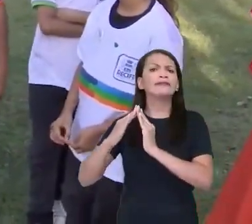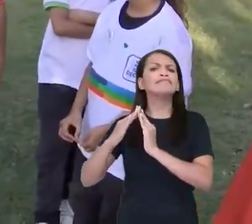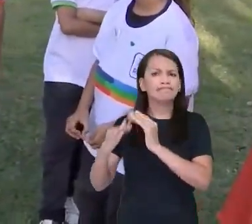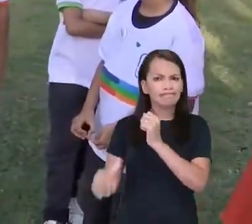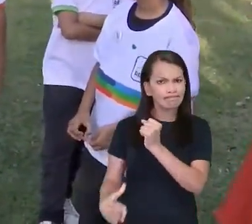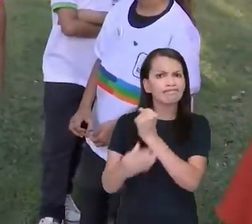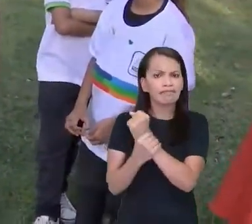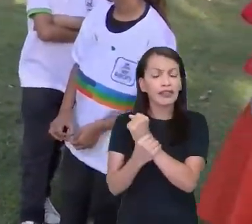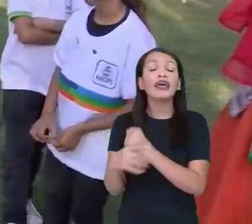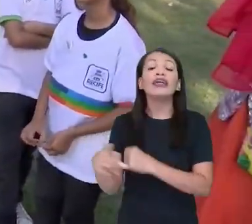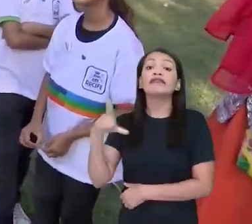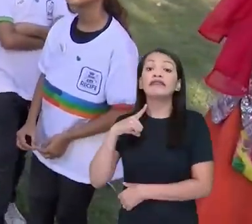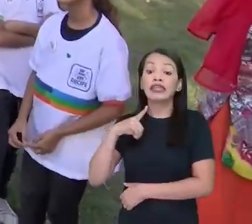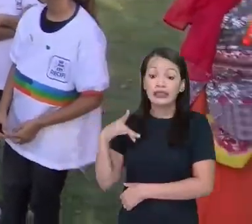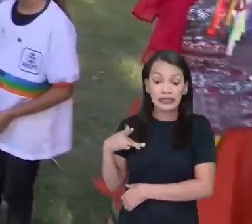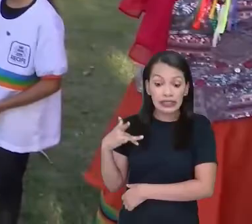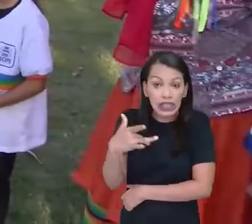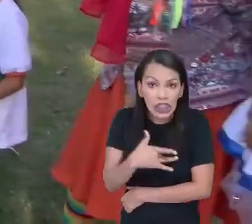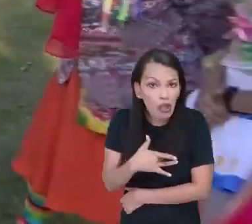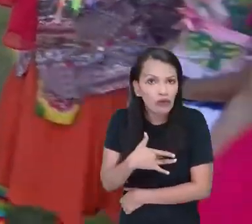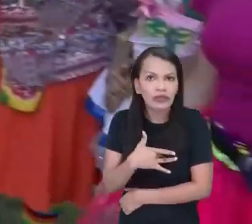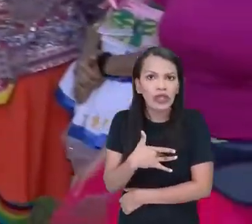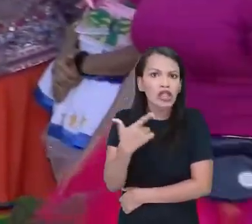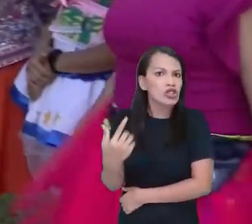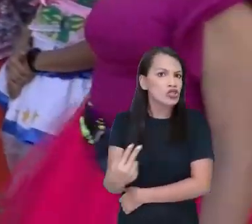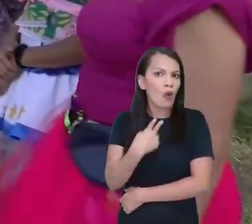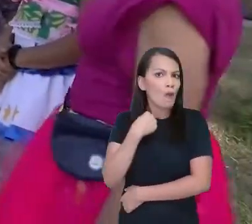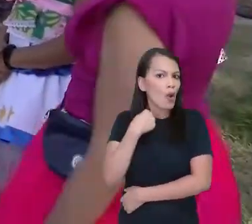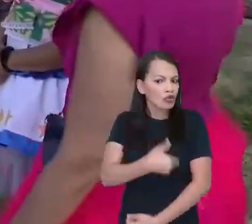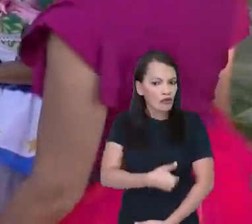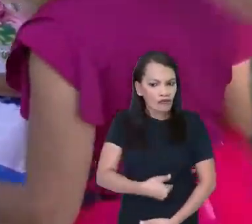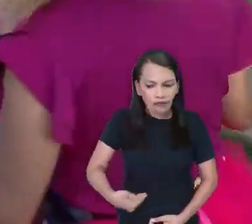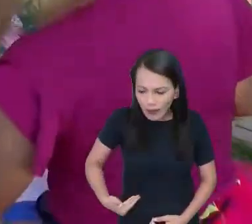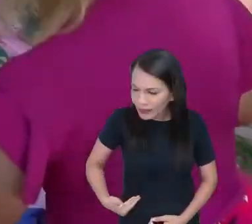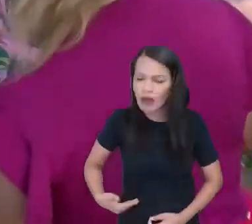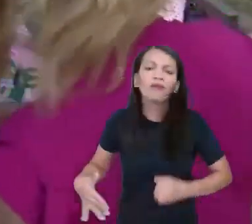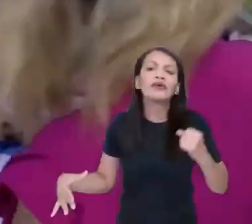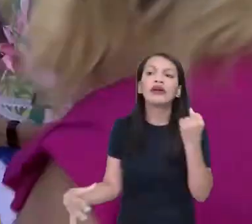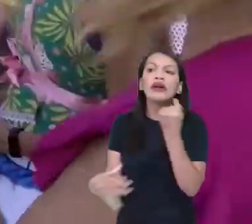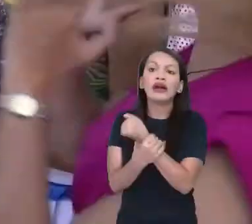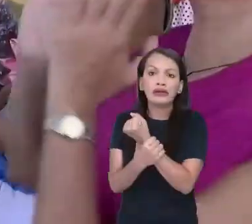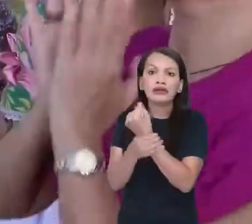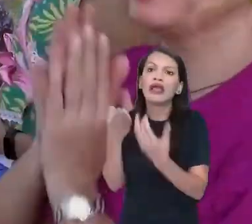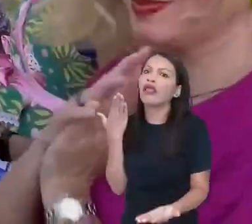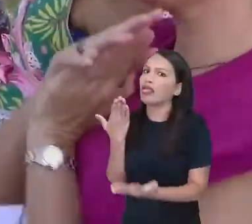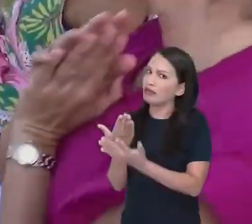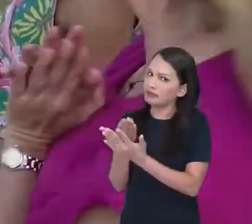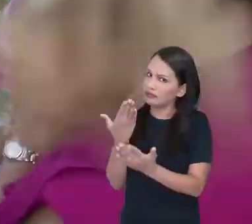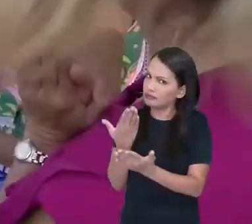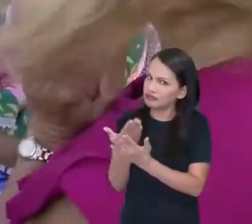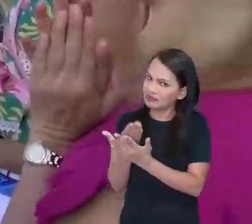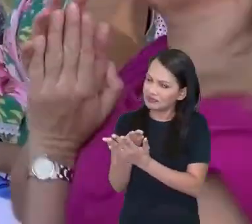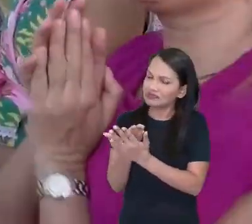Ter saúde e não ter fome, ter segurança e estudar.